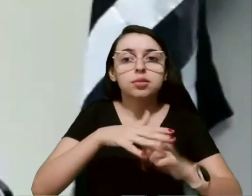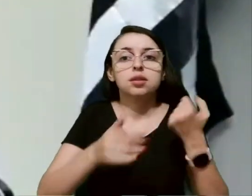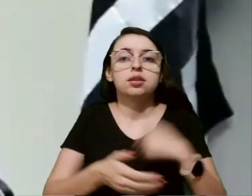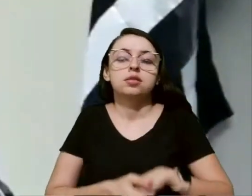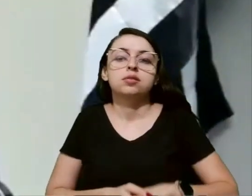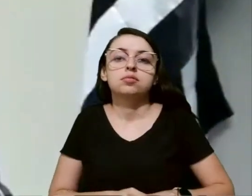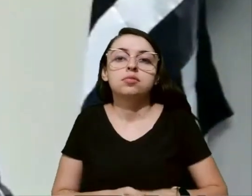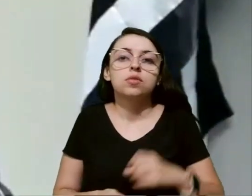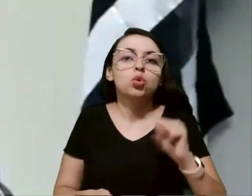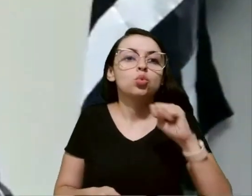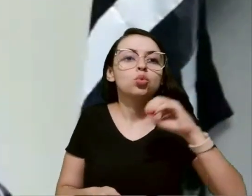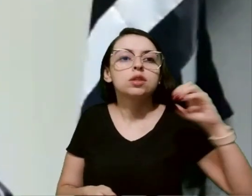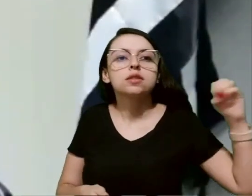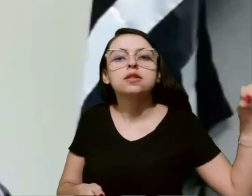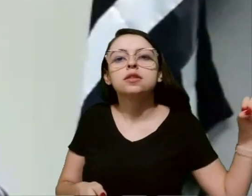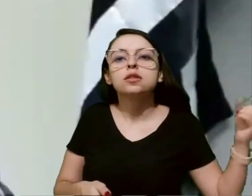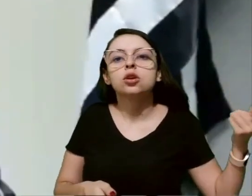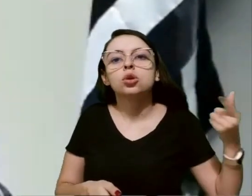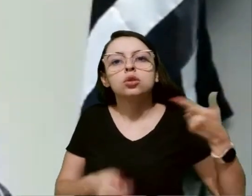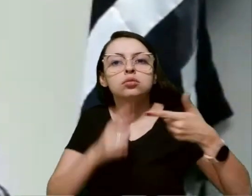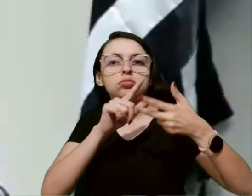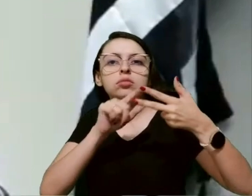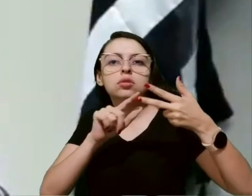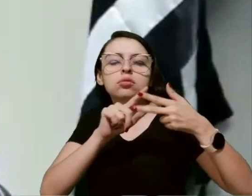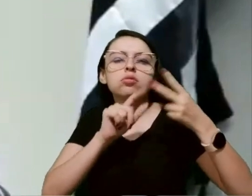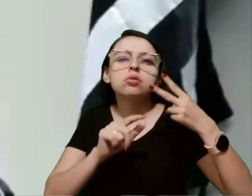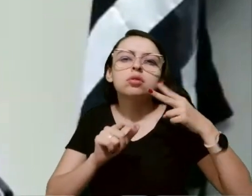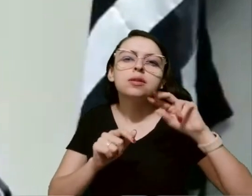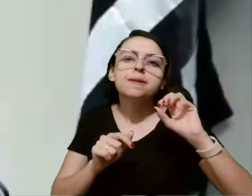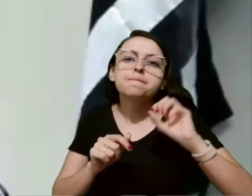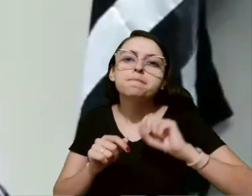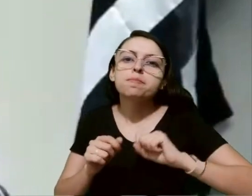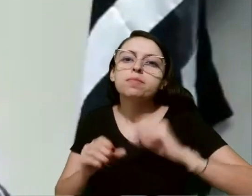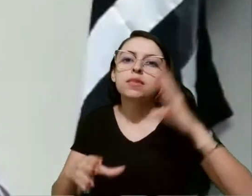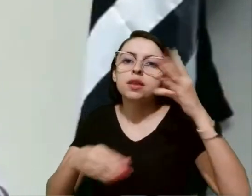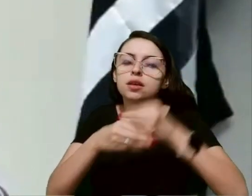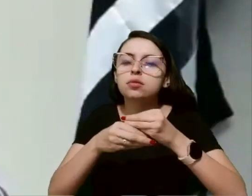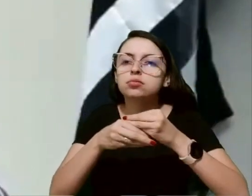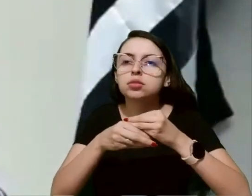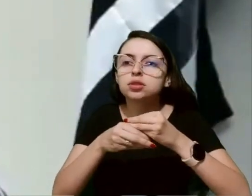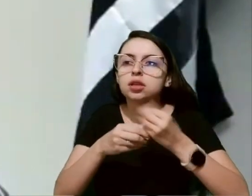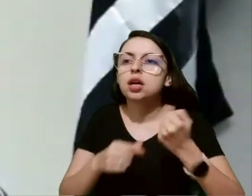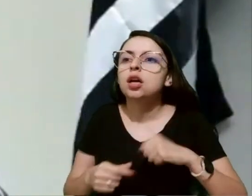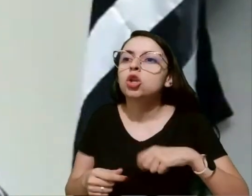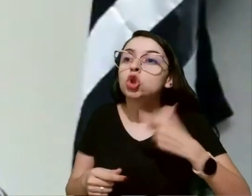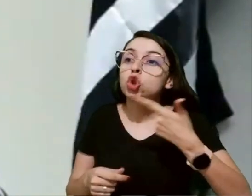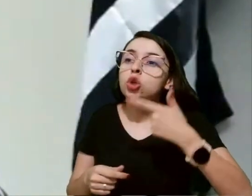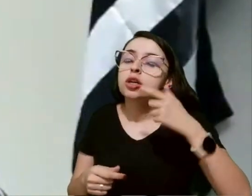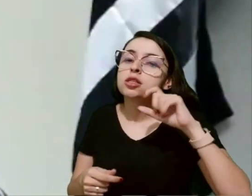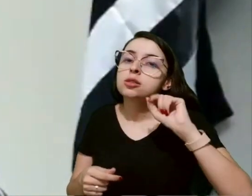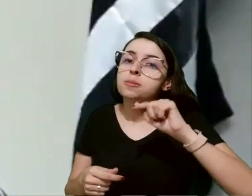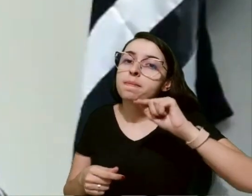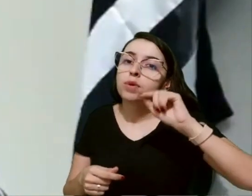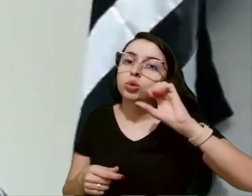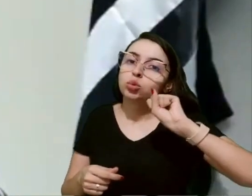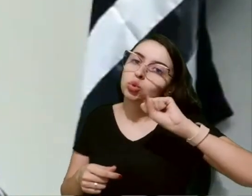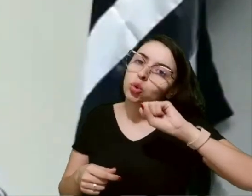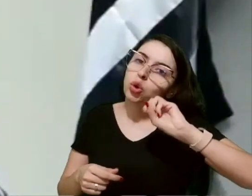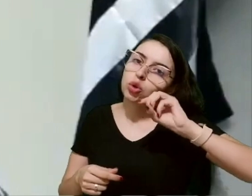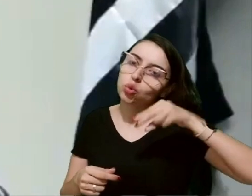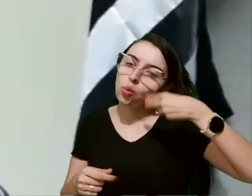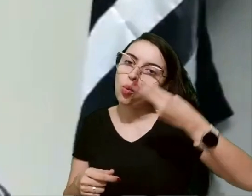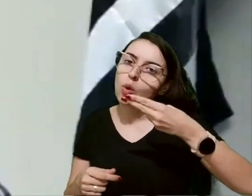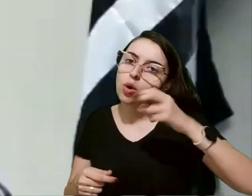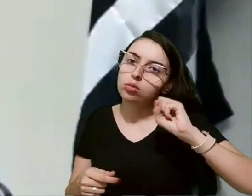que esses 800 casos você tem que multiplicar por entre 2,8 e 3 para poder calcular a verdadeira carga de trabalho deles.